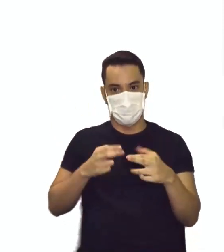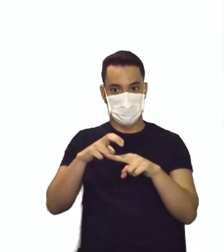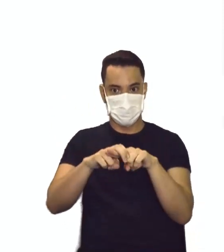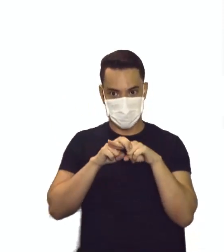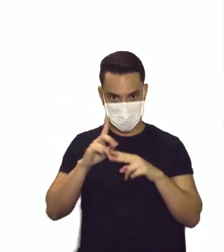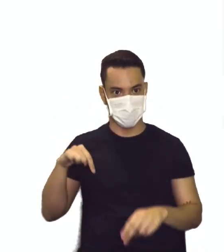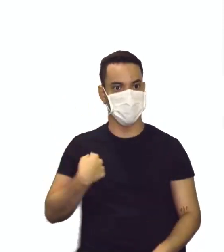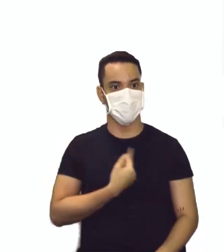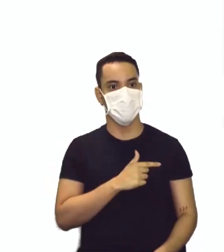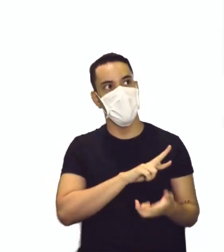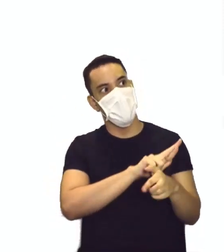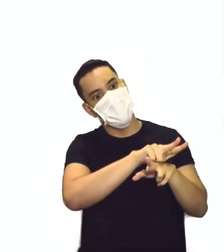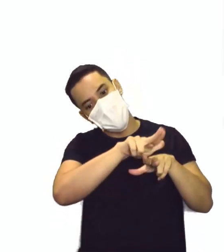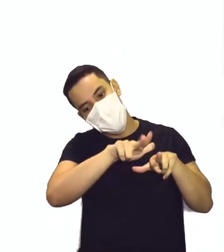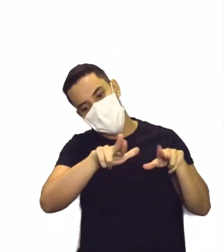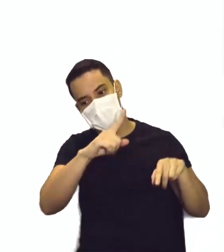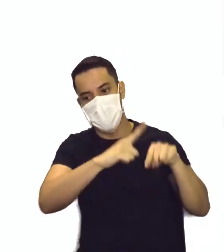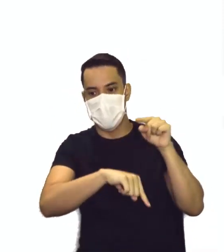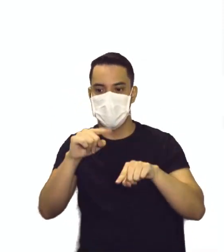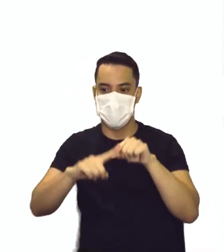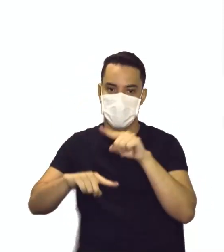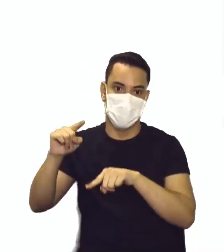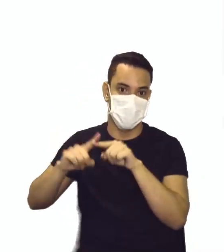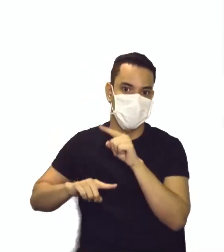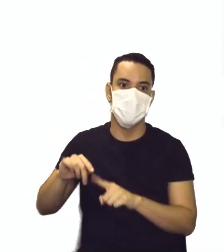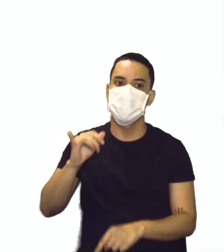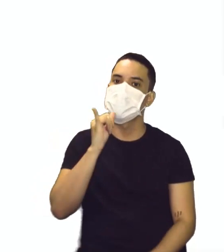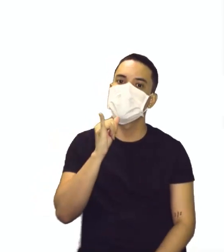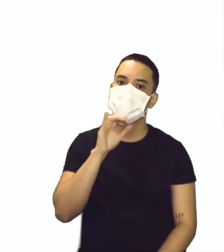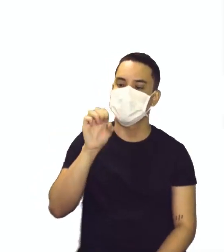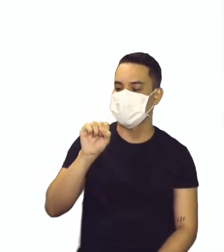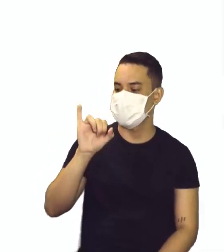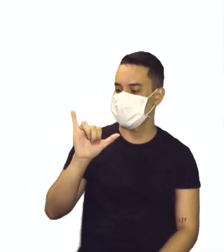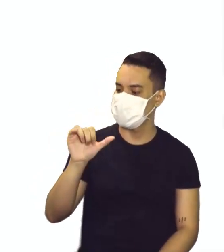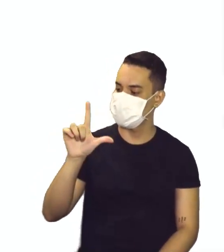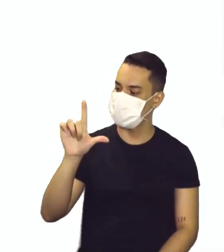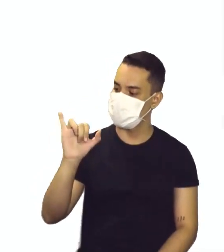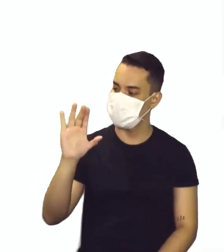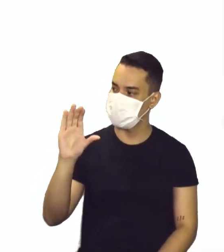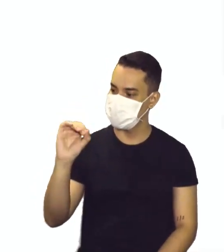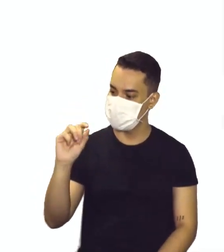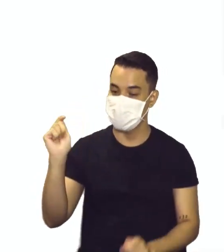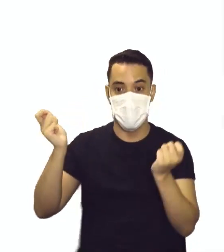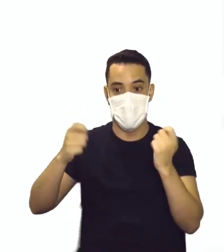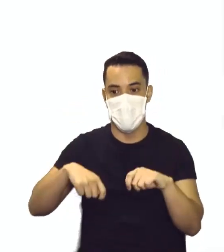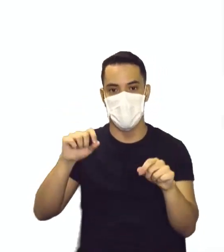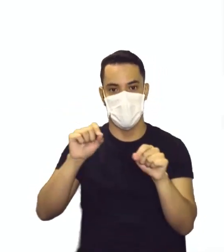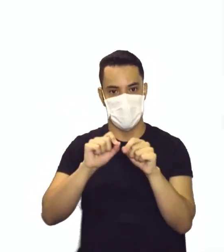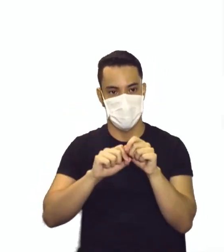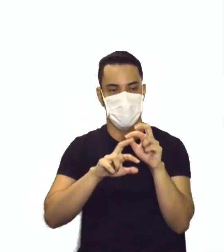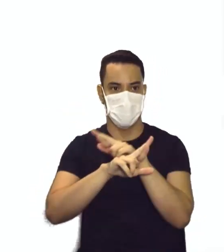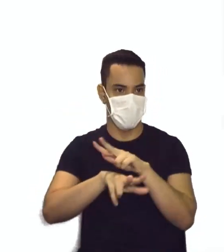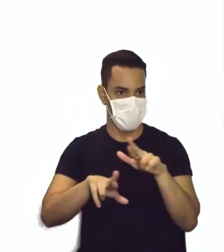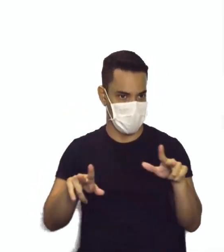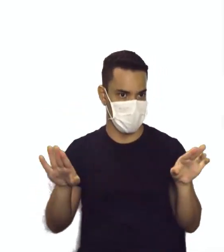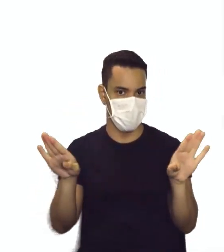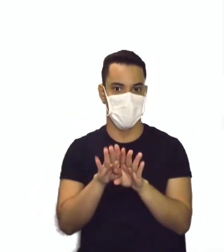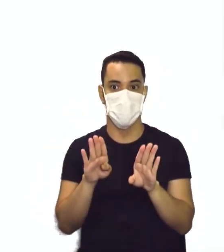gente tem vários materiais aí na natureza, como o silício, que dá para a gente fazer várias aplicações. E